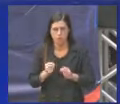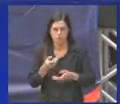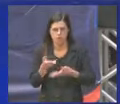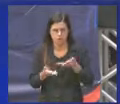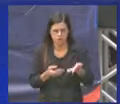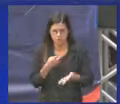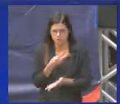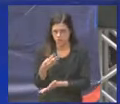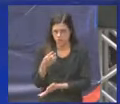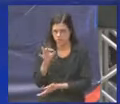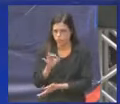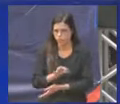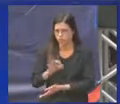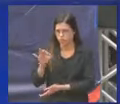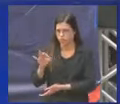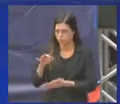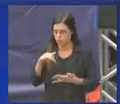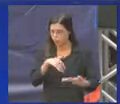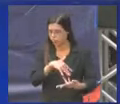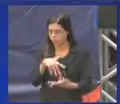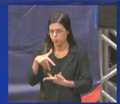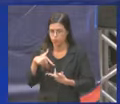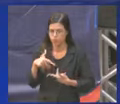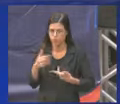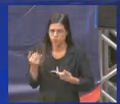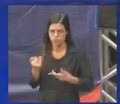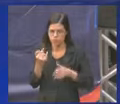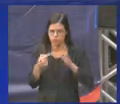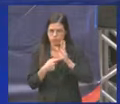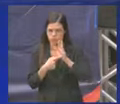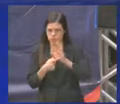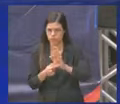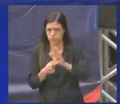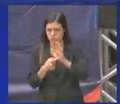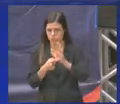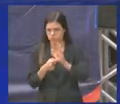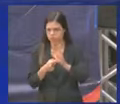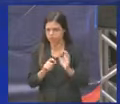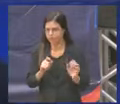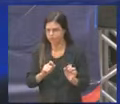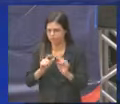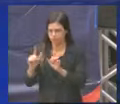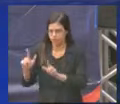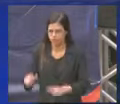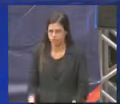demanda mundial. Então, algo que é importante da gente trazer. Isso porque, próximo, por favor,